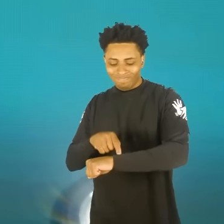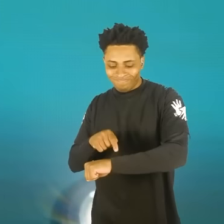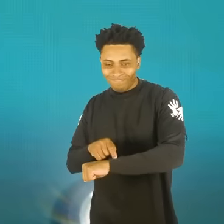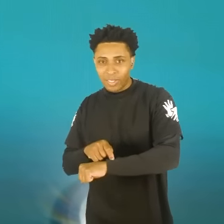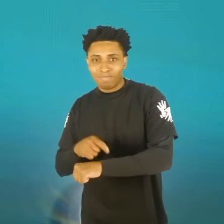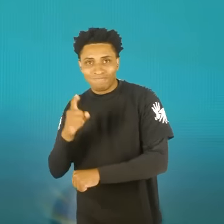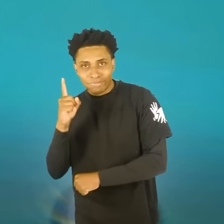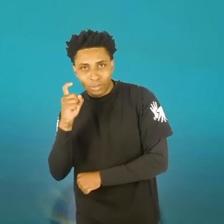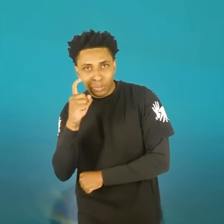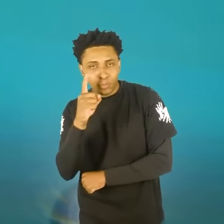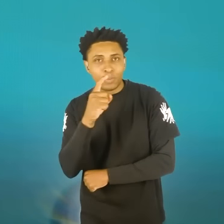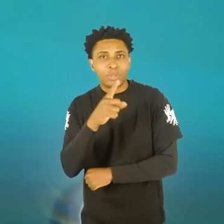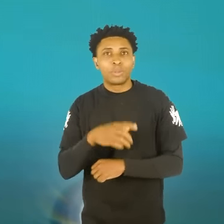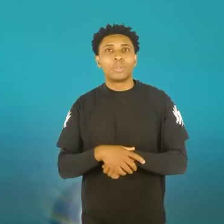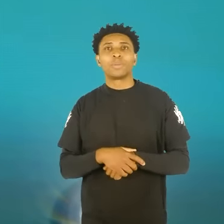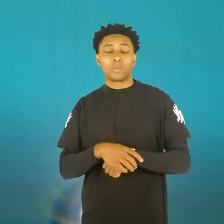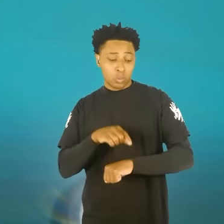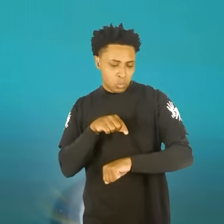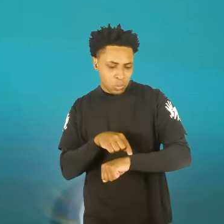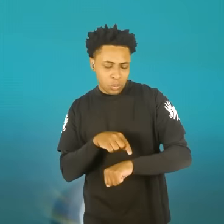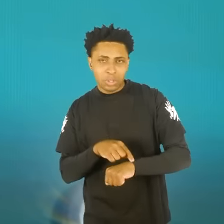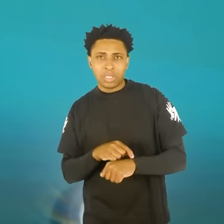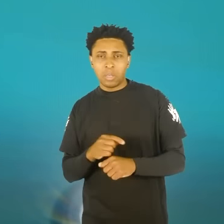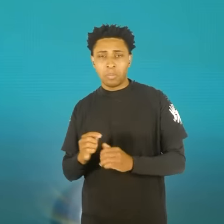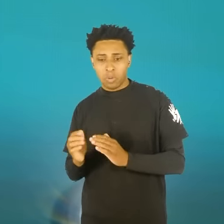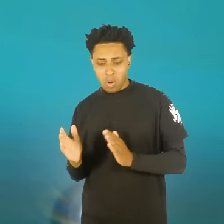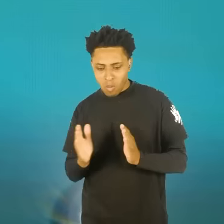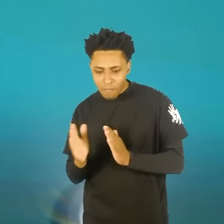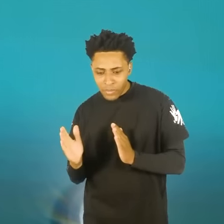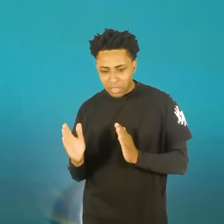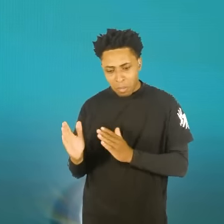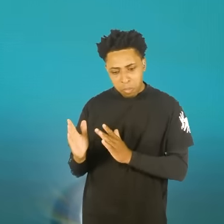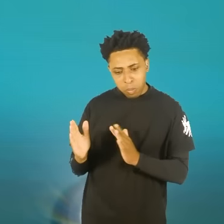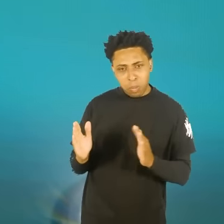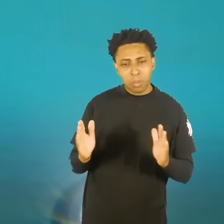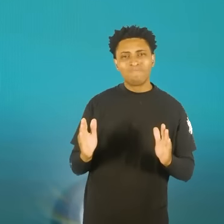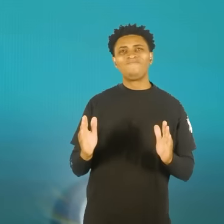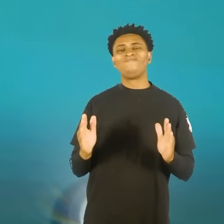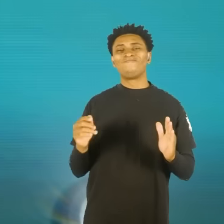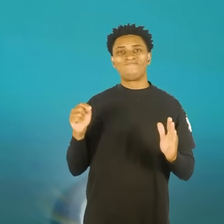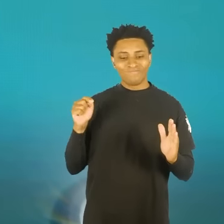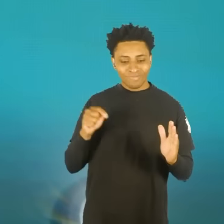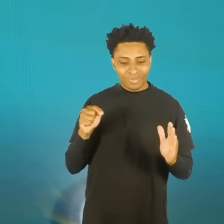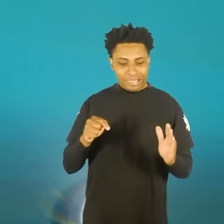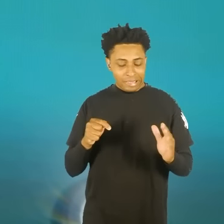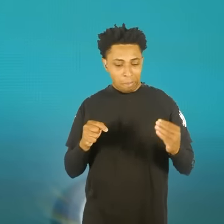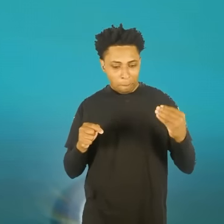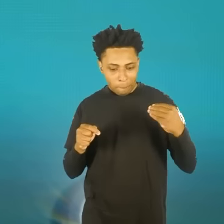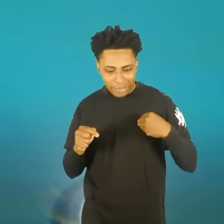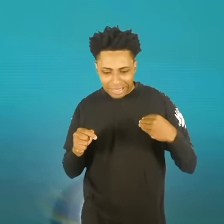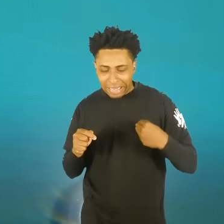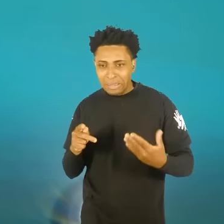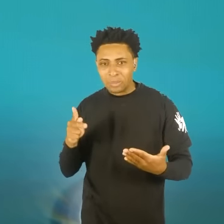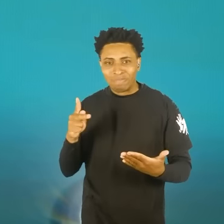Caim e Abel foram gerados numa época de muita insegurança, muita incerteza, muito pecado, muito